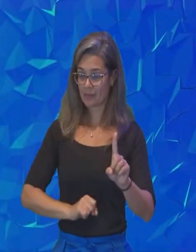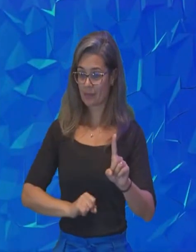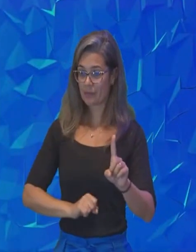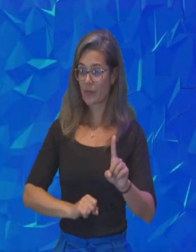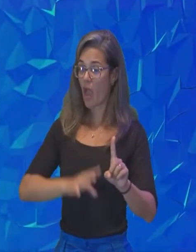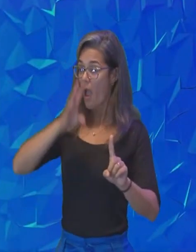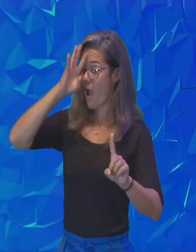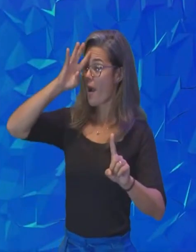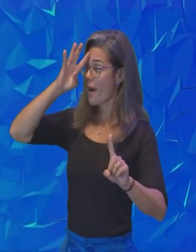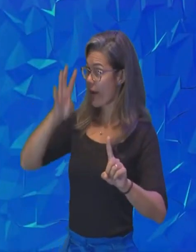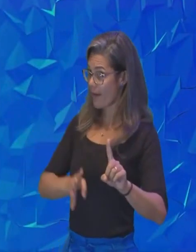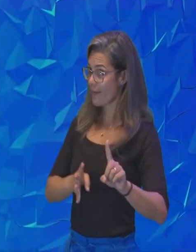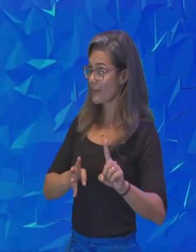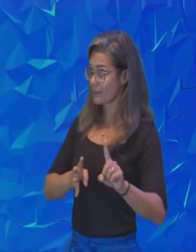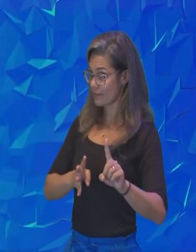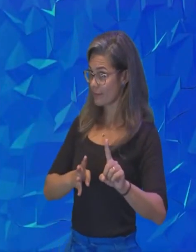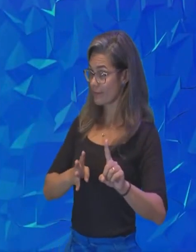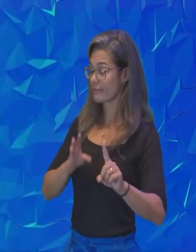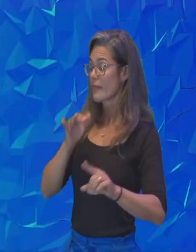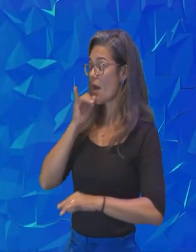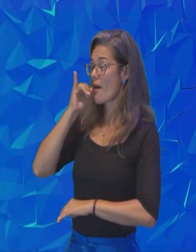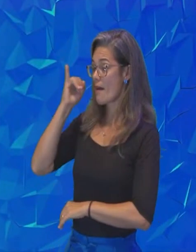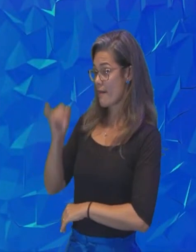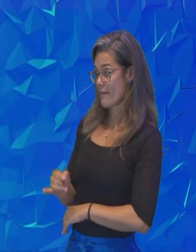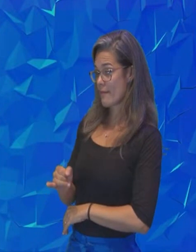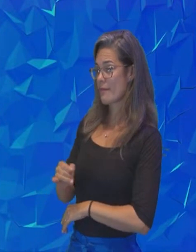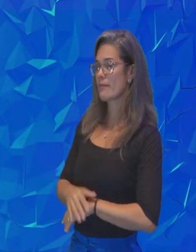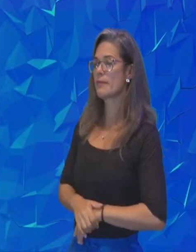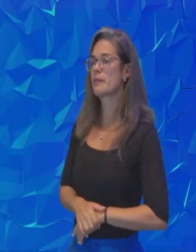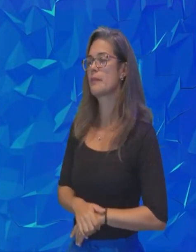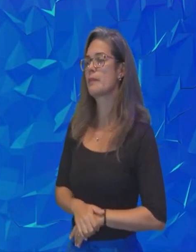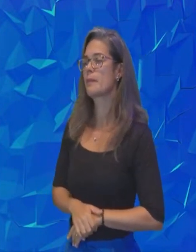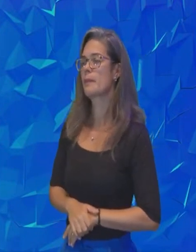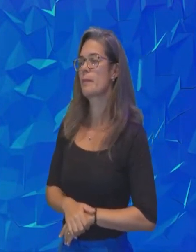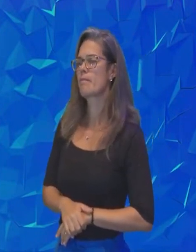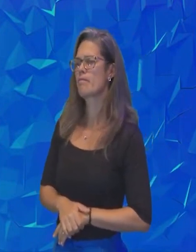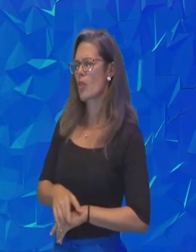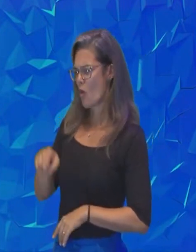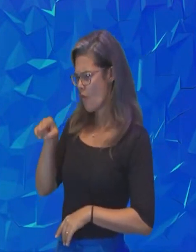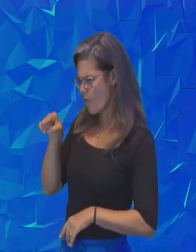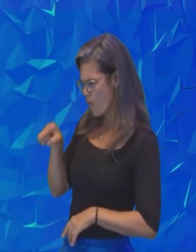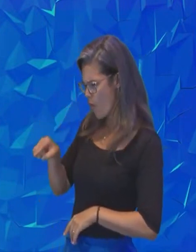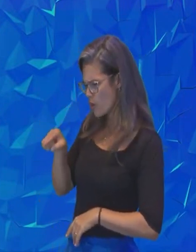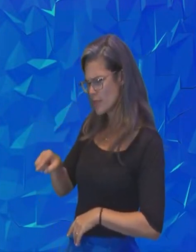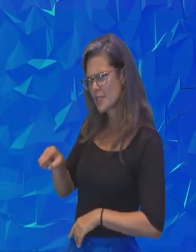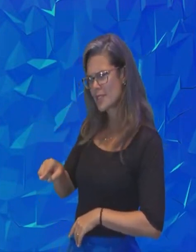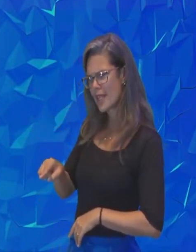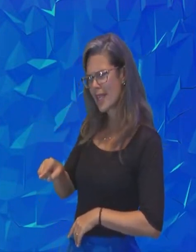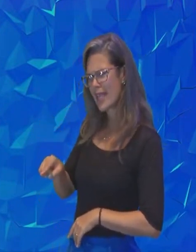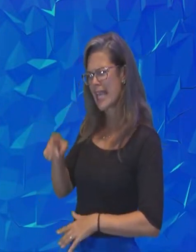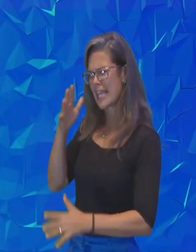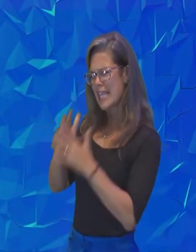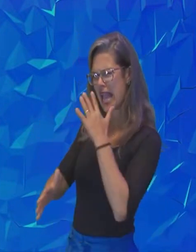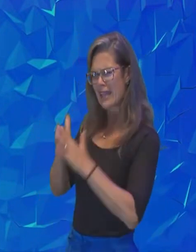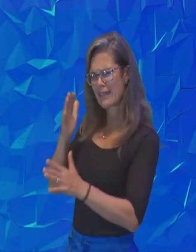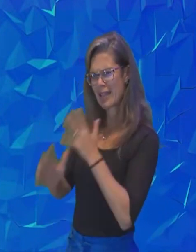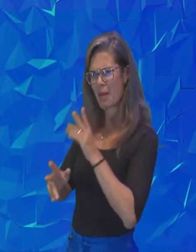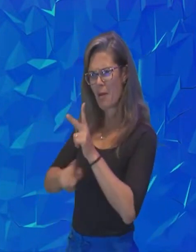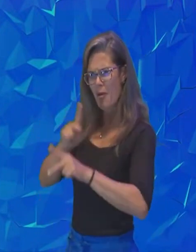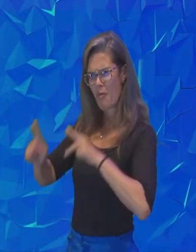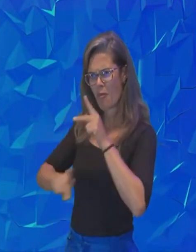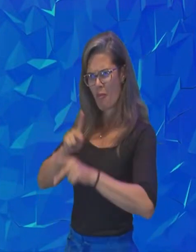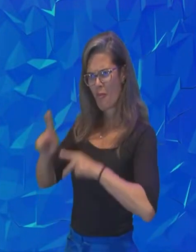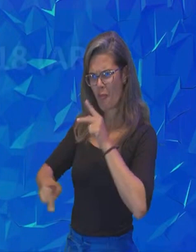Acabe para Elias, no verso 17. Vendo-o, disse-lhe: és tu ó perturbador de Israel.